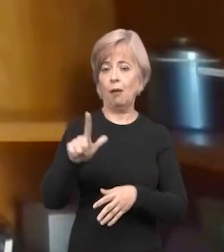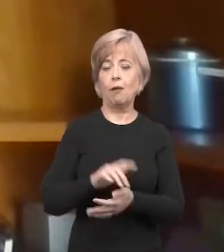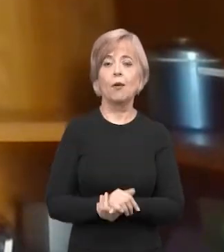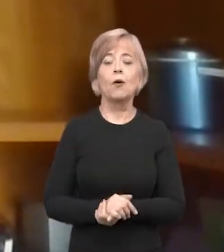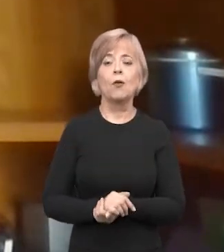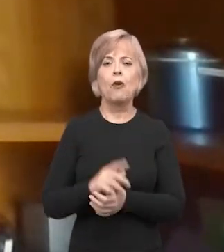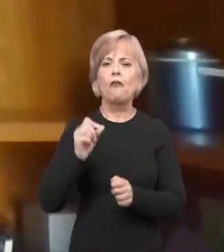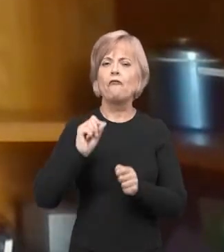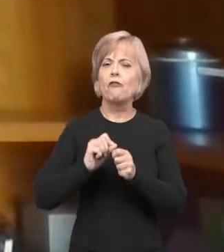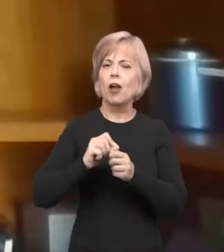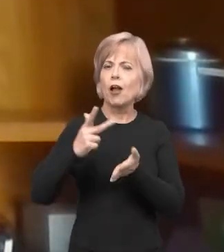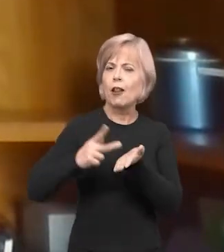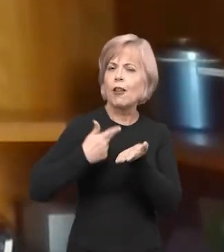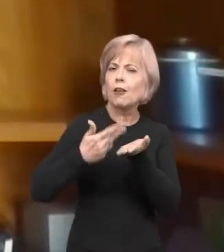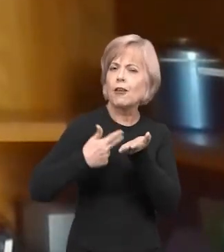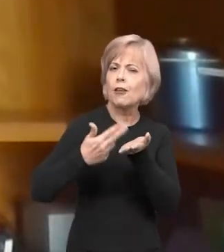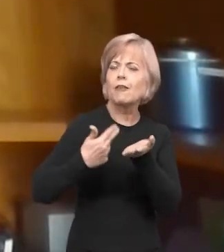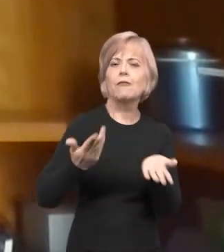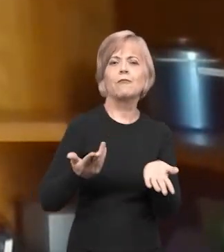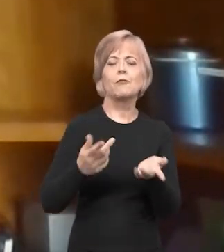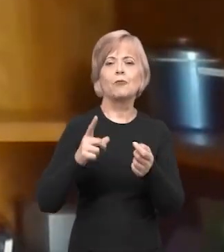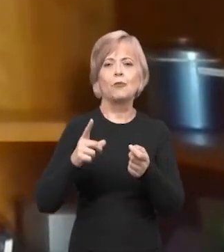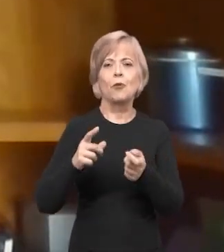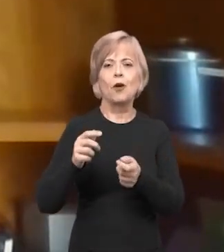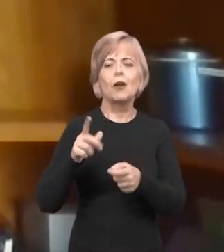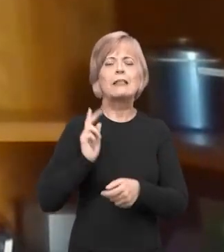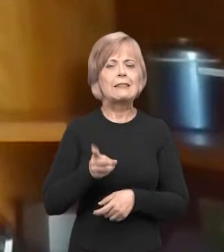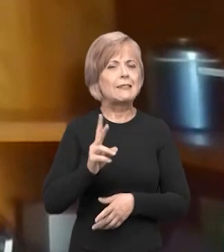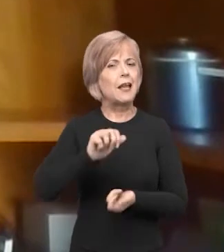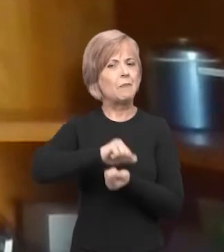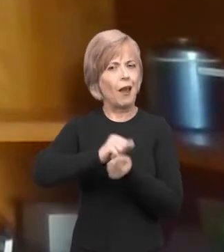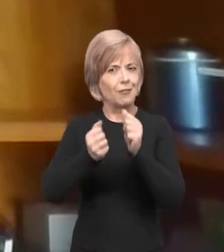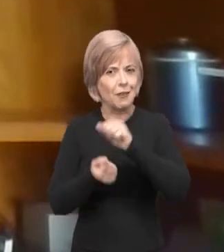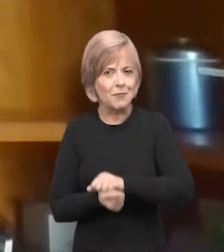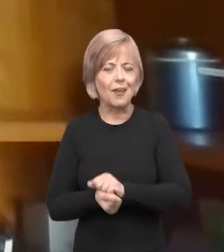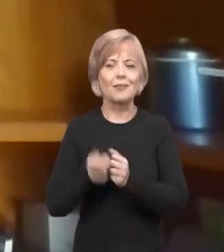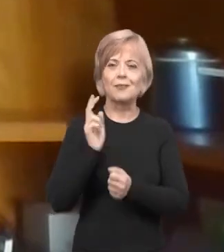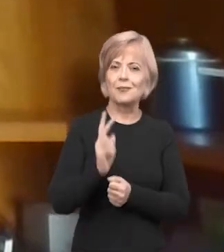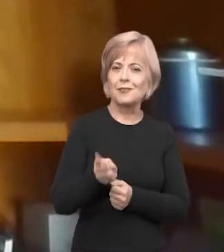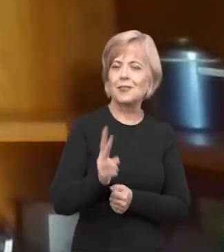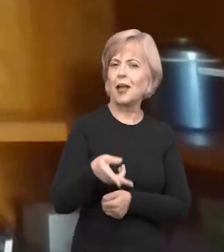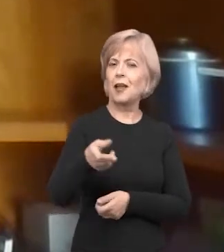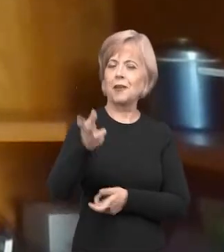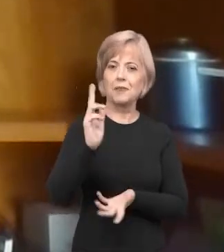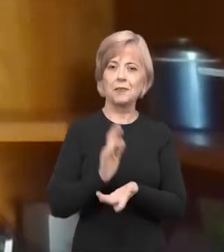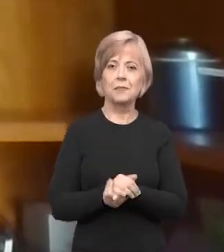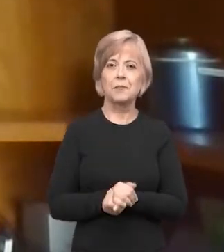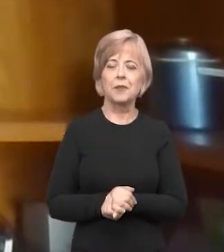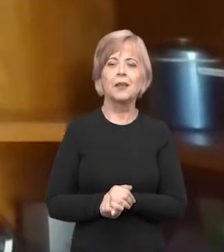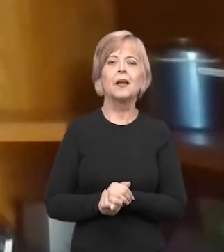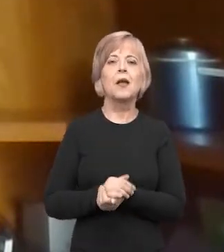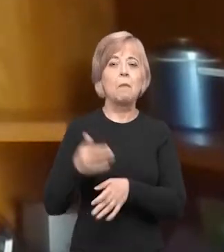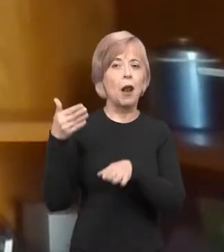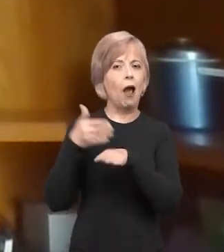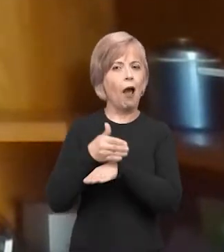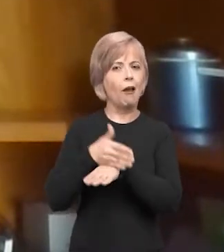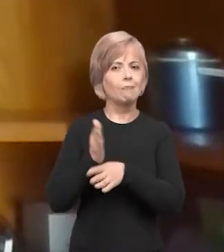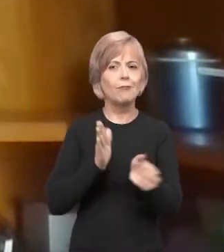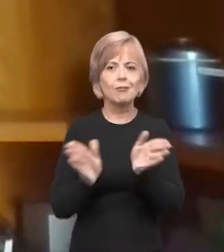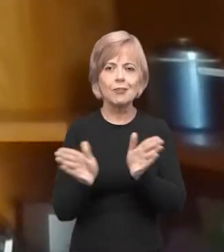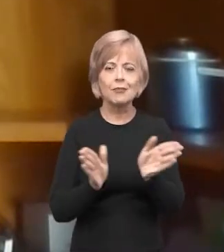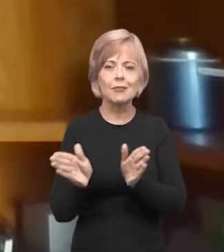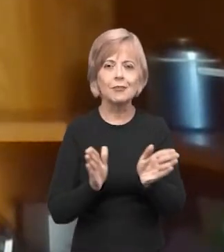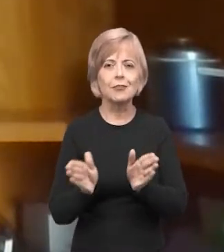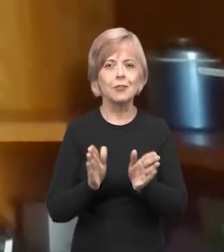cartilhas, fizemos capacitações, estamos em constante adaptação para tornar o trabalho acessível e adequado às